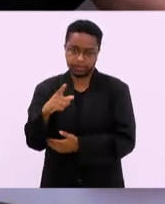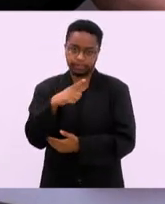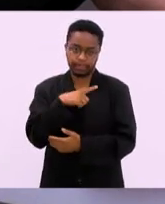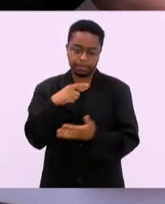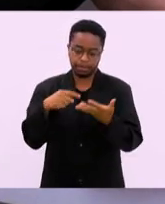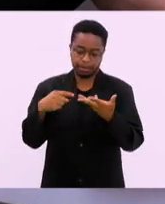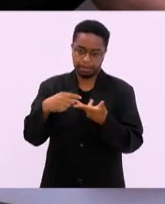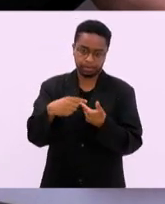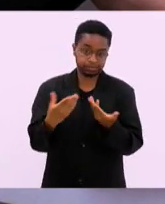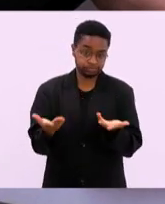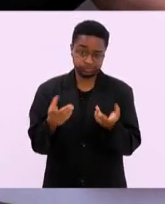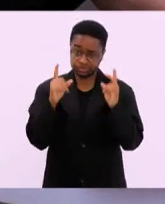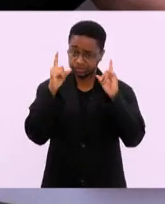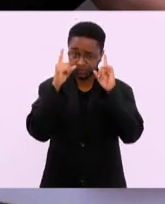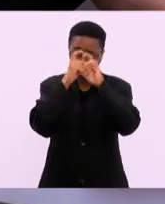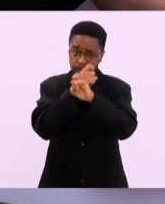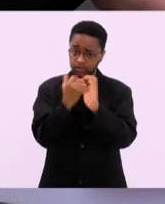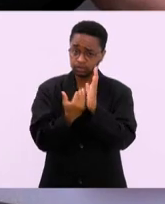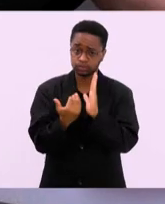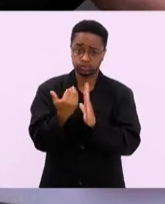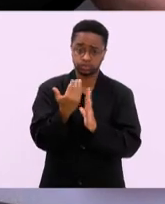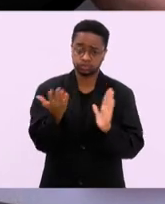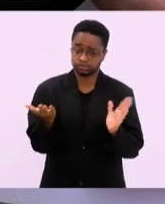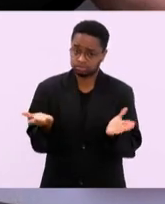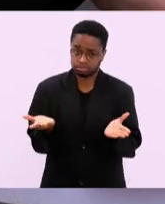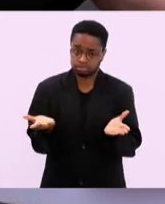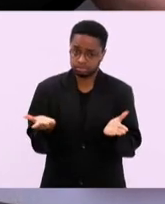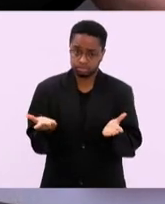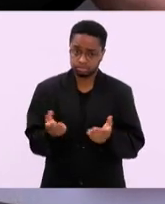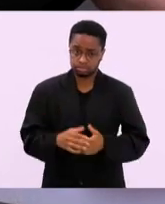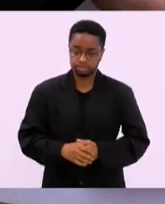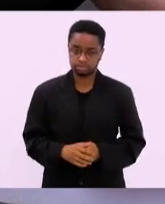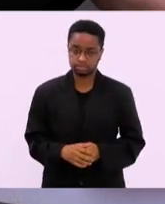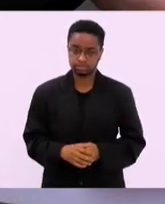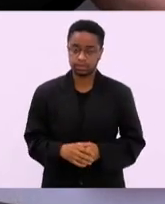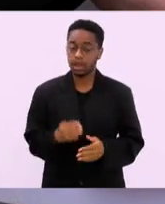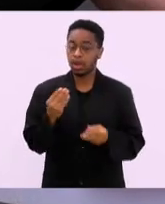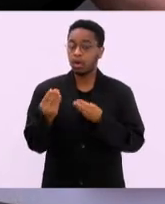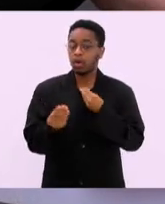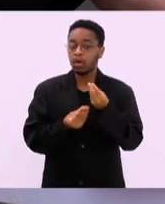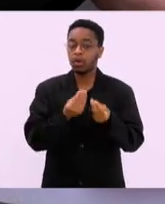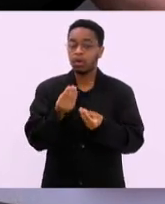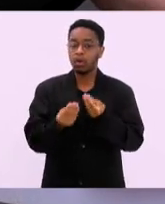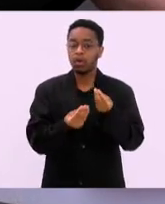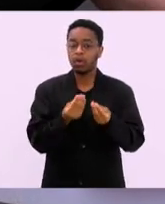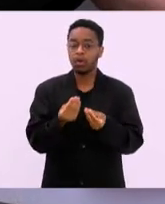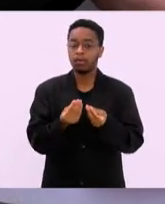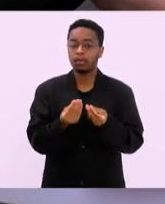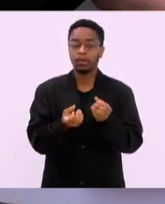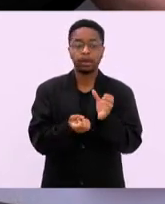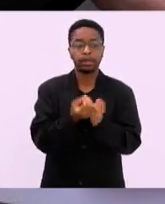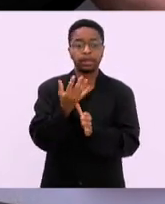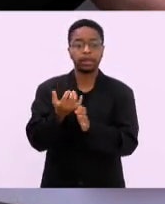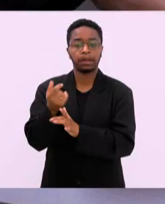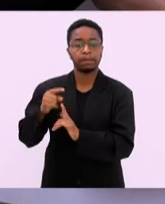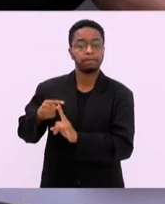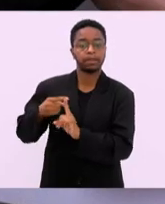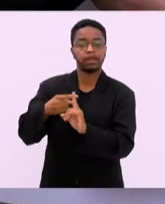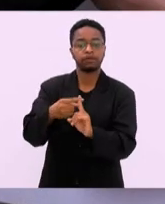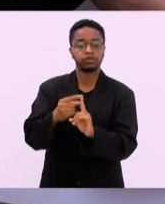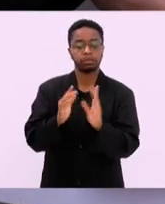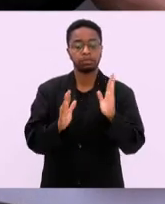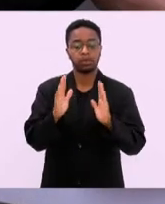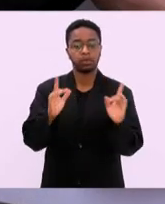etc? É uma dificuldade imensa. Né? Como é que você vai gerar os benefícios disso também no curto